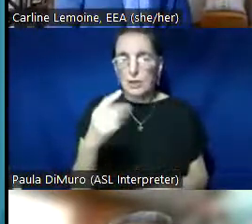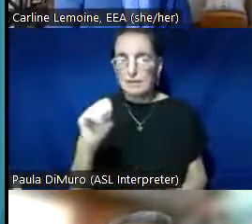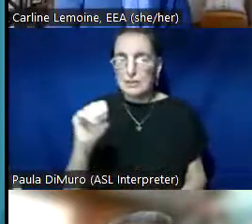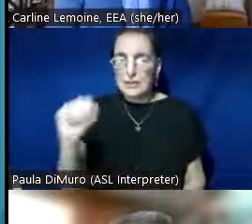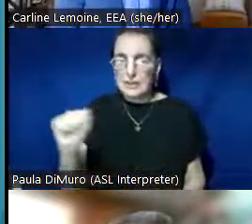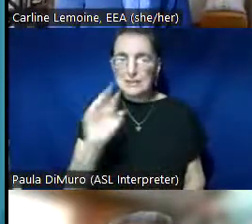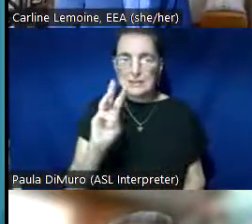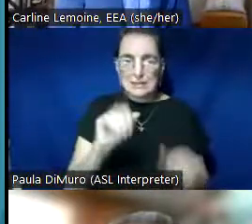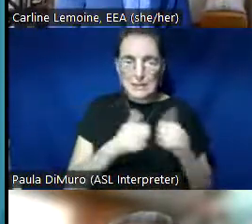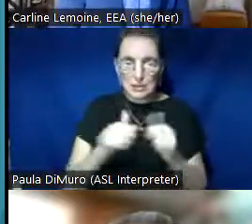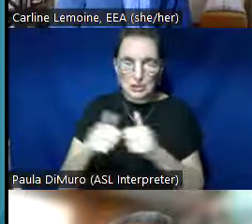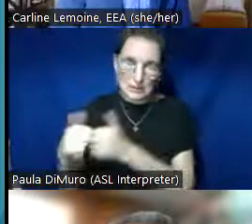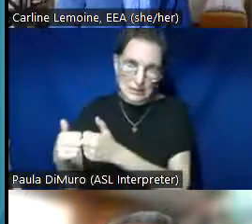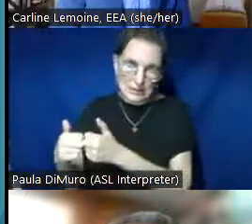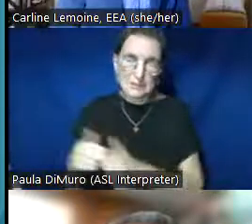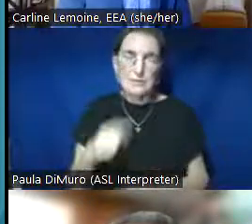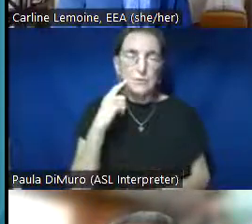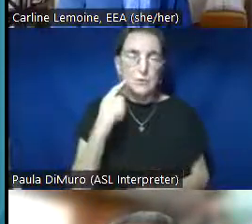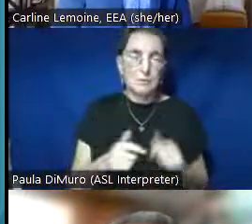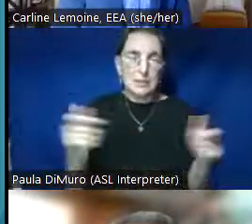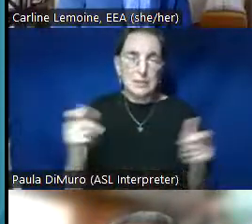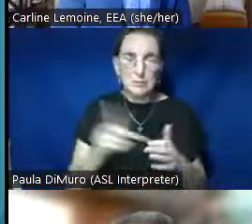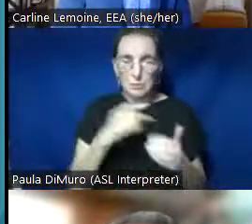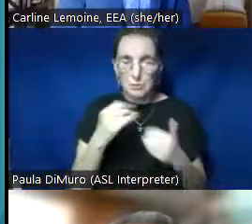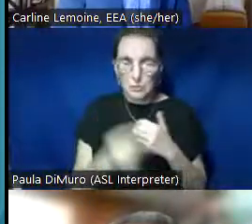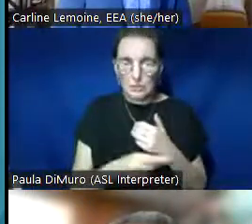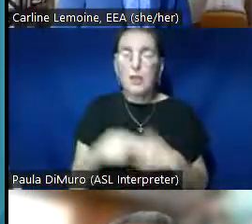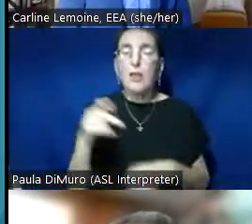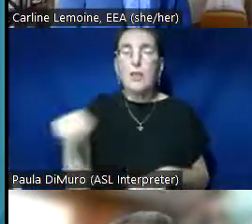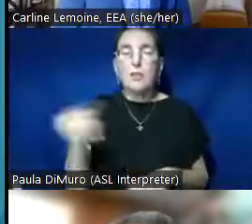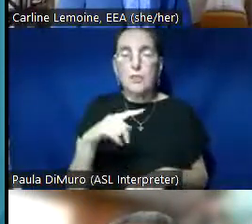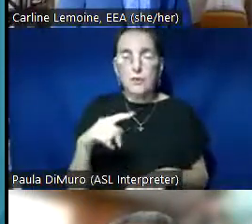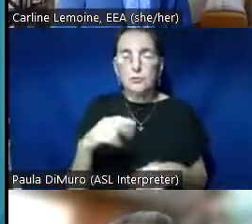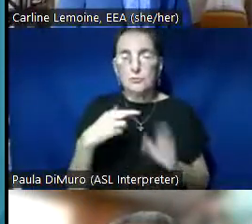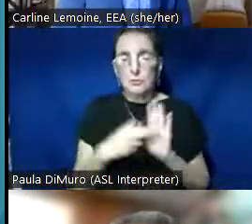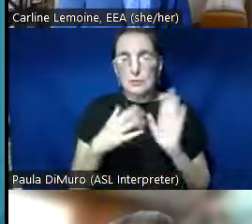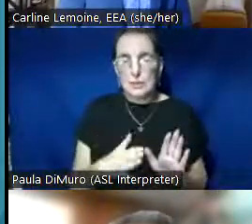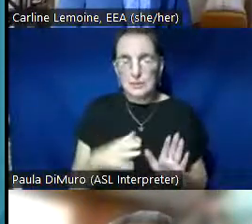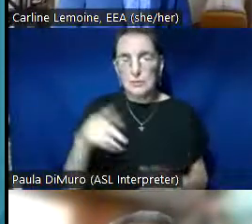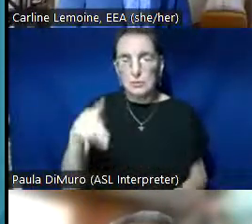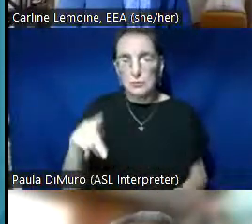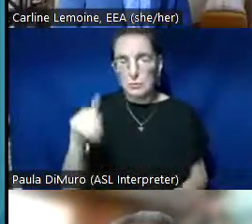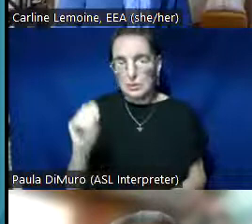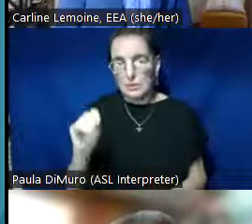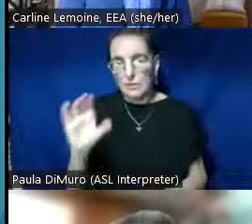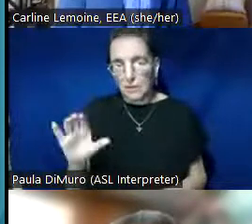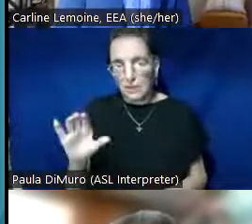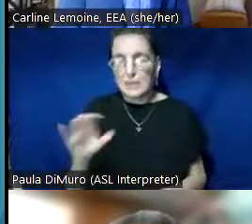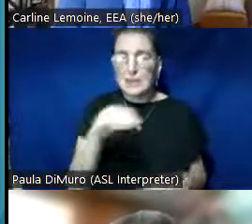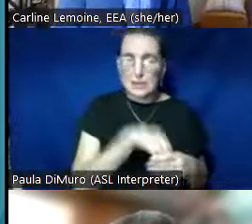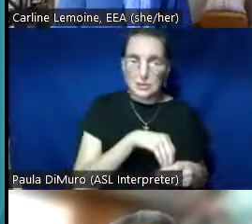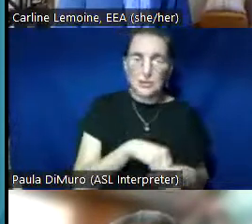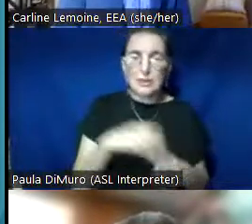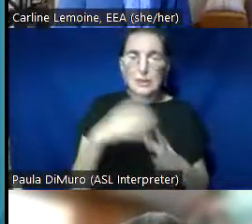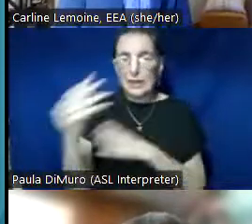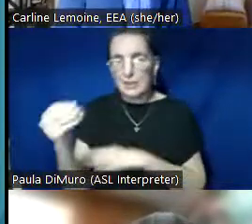de que 6 agências ou grandes programas que é representante e que é o primário ponto de